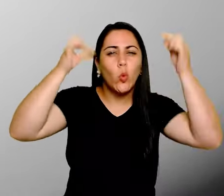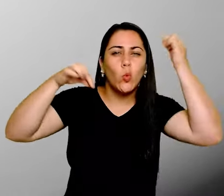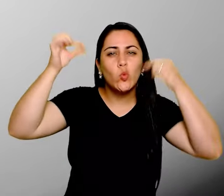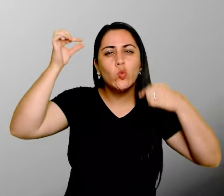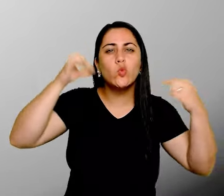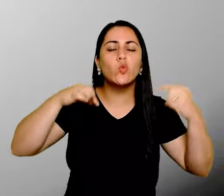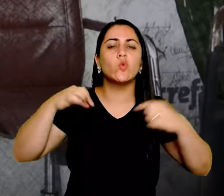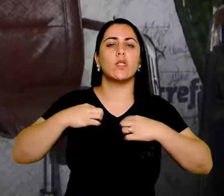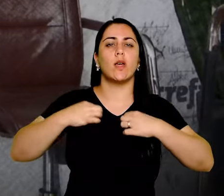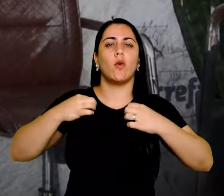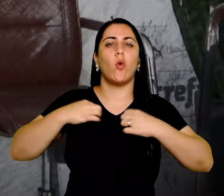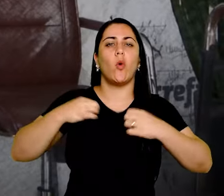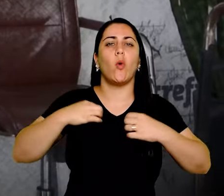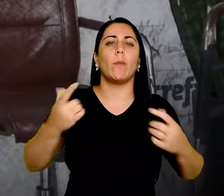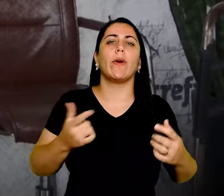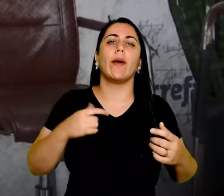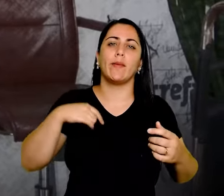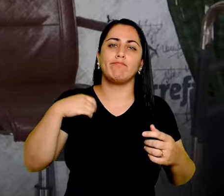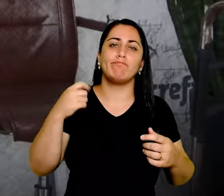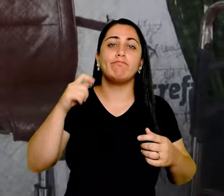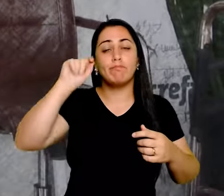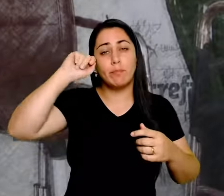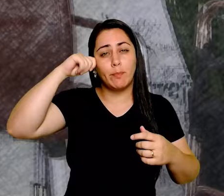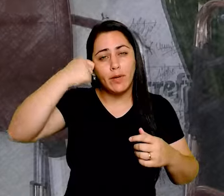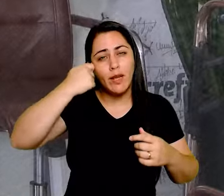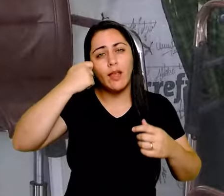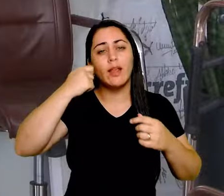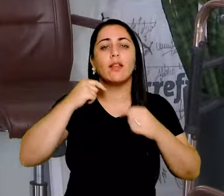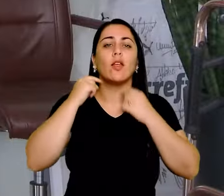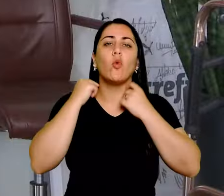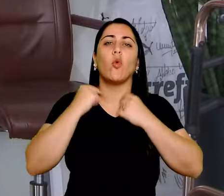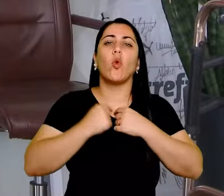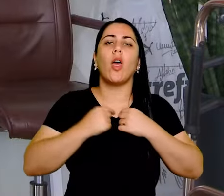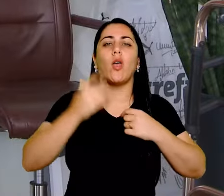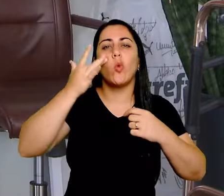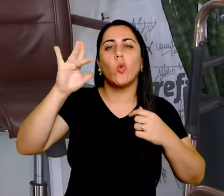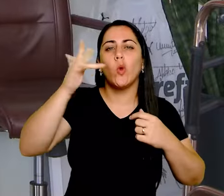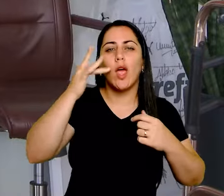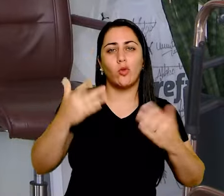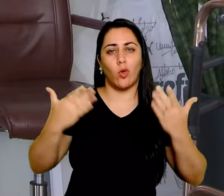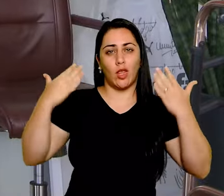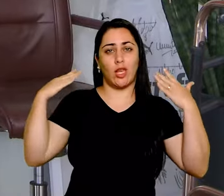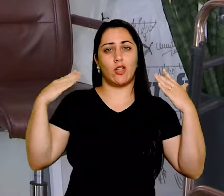alguns colares dourados. Atrás de mim nós temos alguns quadros também.